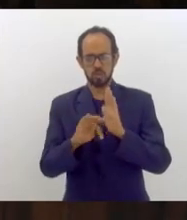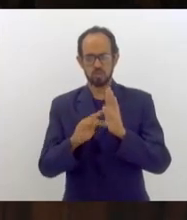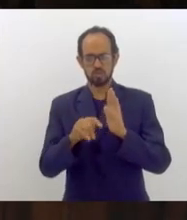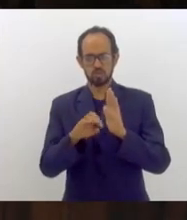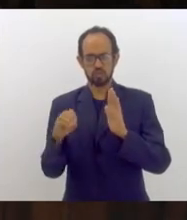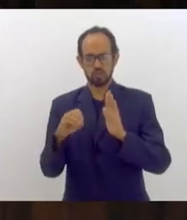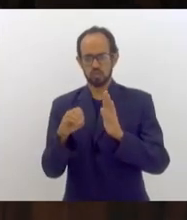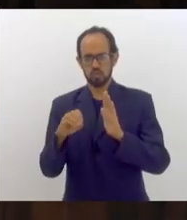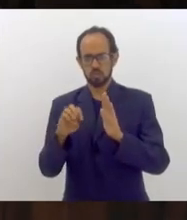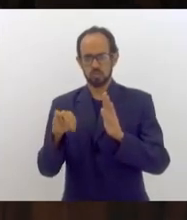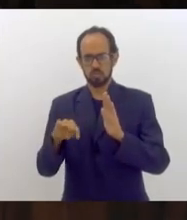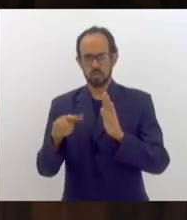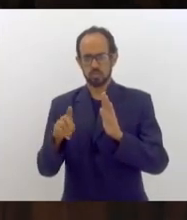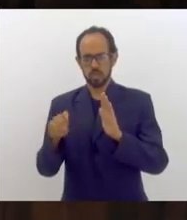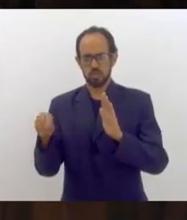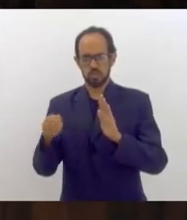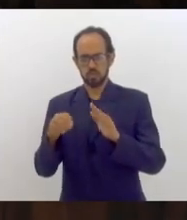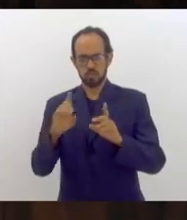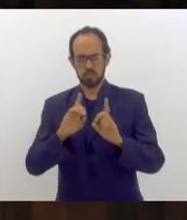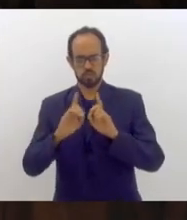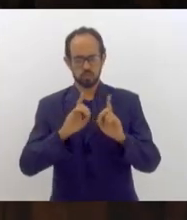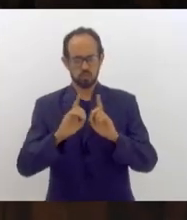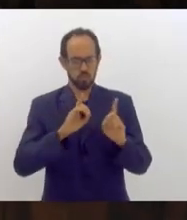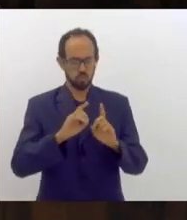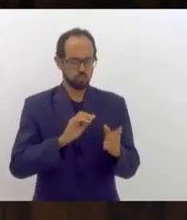Machado. Em discussão.